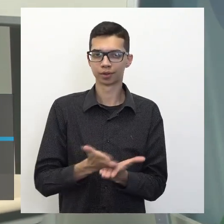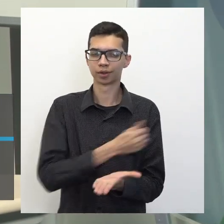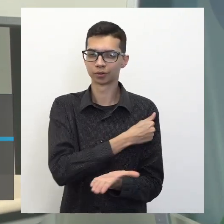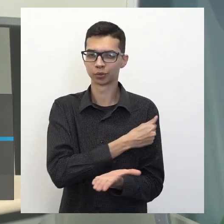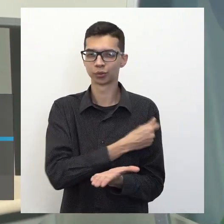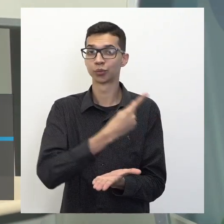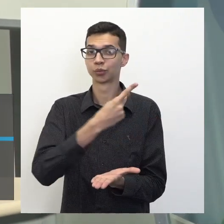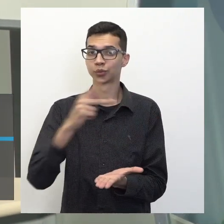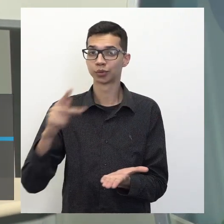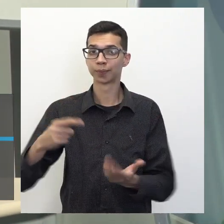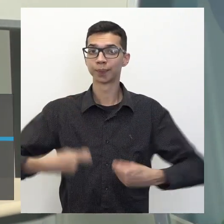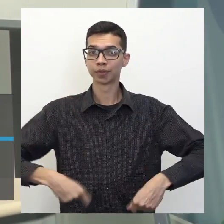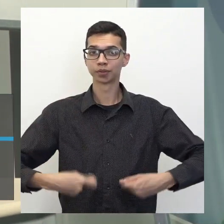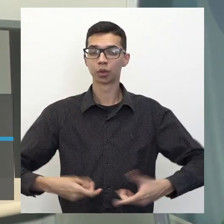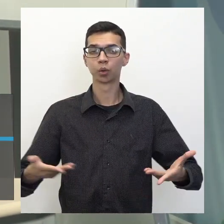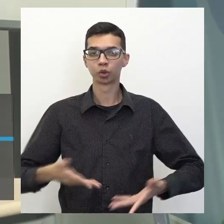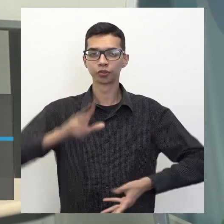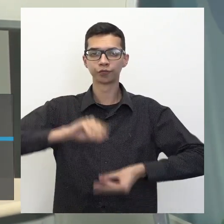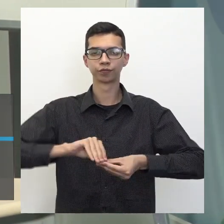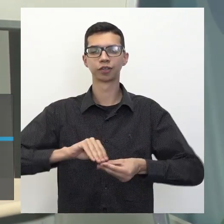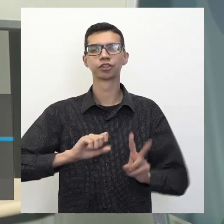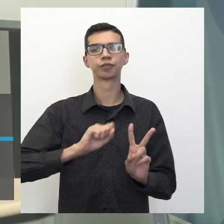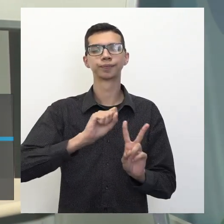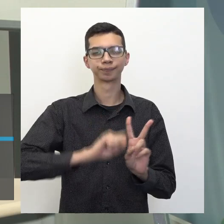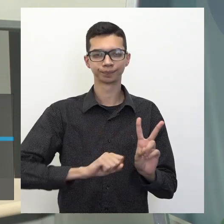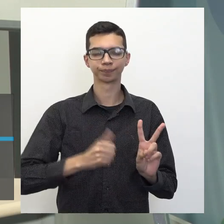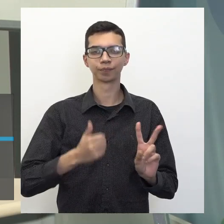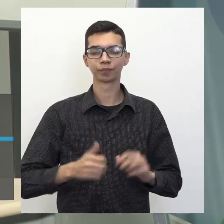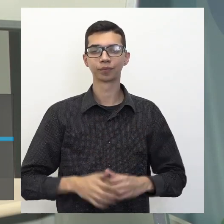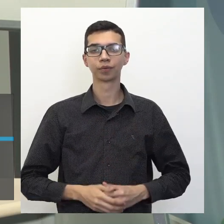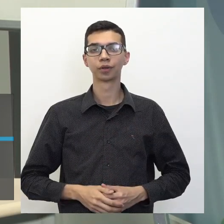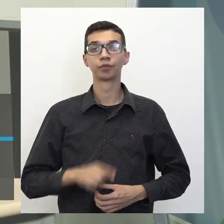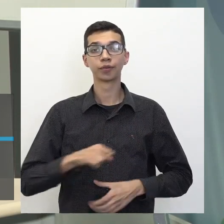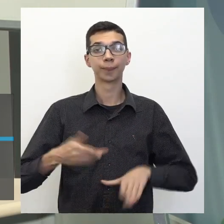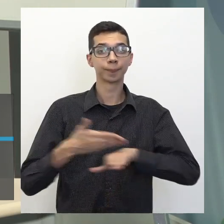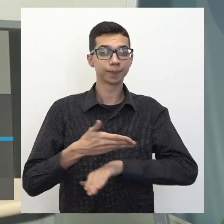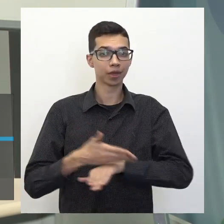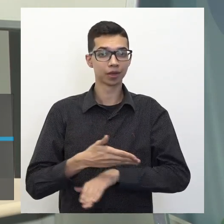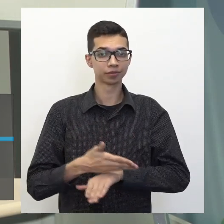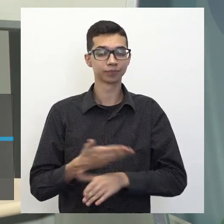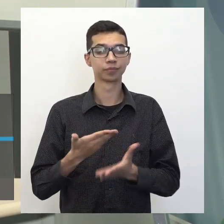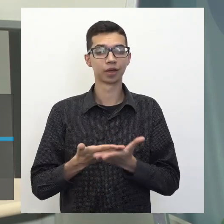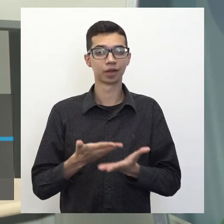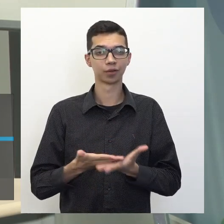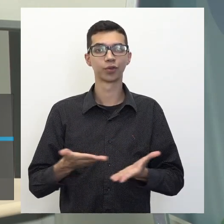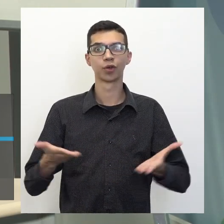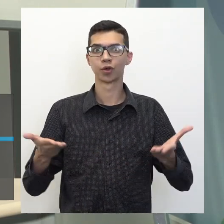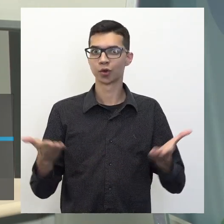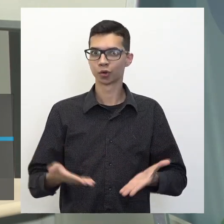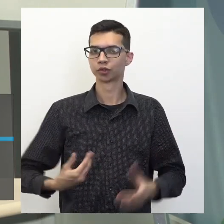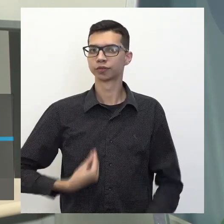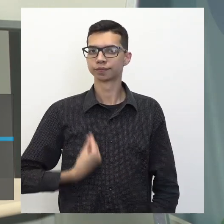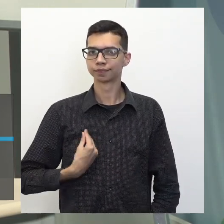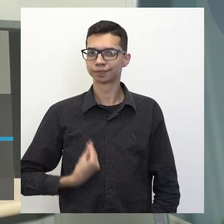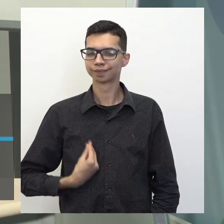terceiro bimestre, o segundo bimestre, né? Que vocês participem da aula ativamente, como vocês participaram na aula passada, que foi muito de grande valia, que a gente